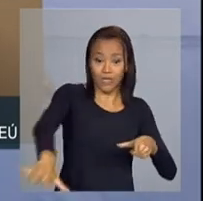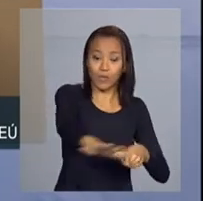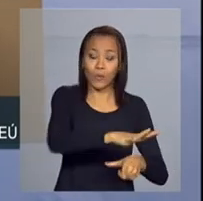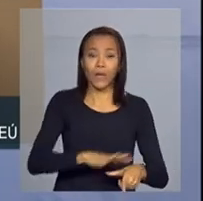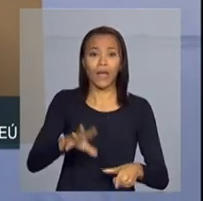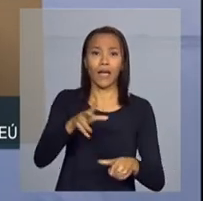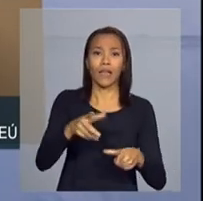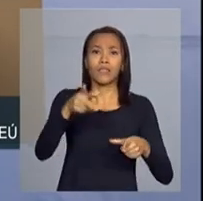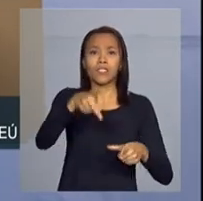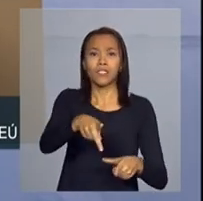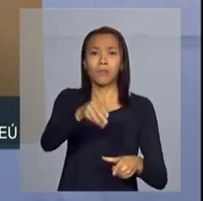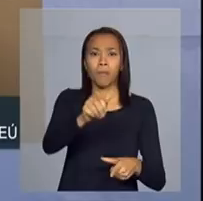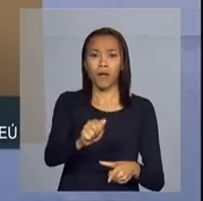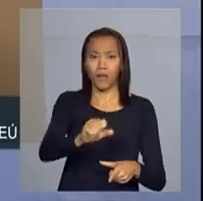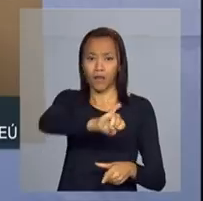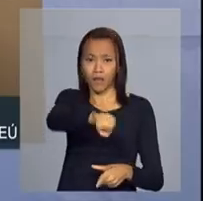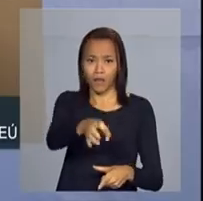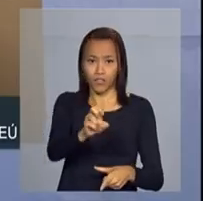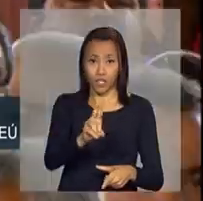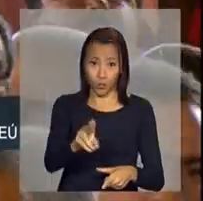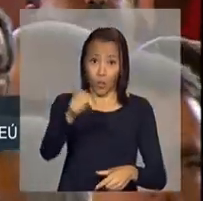pernambucano.